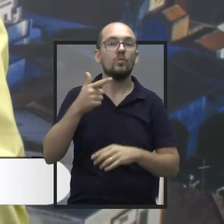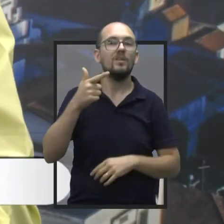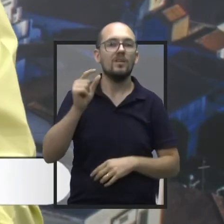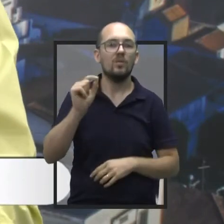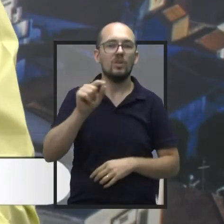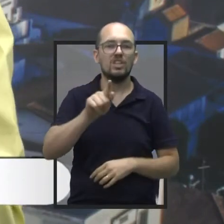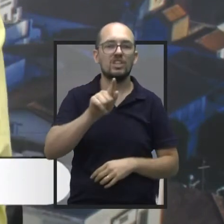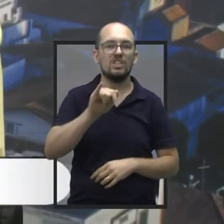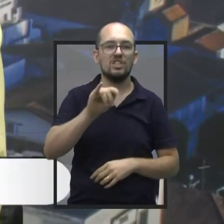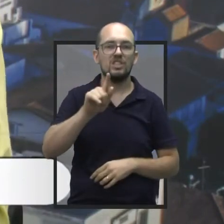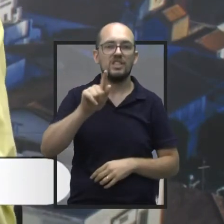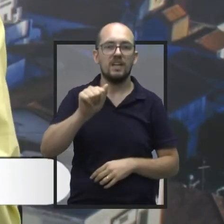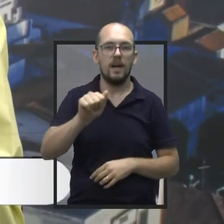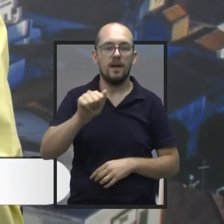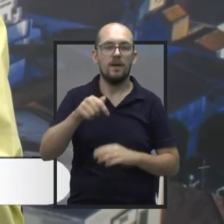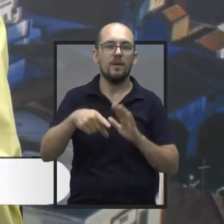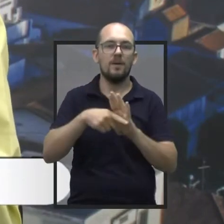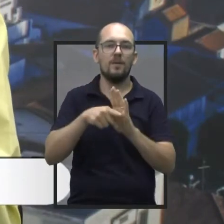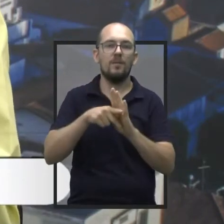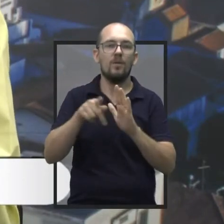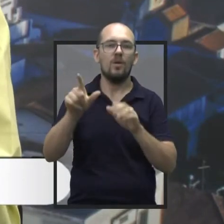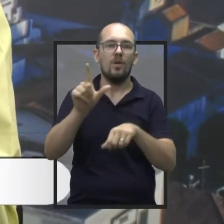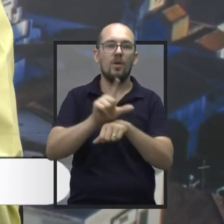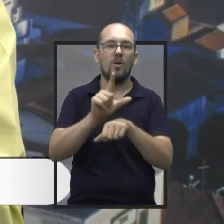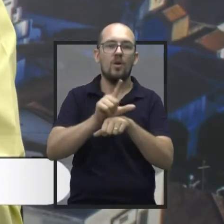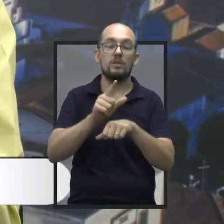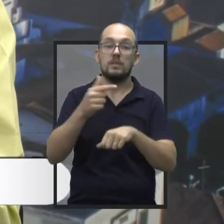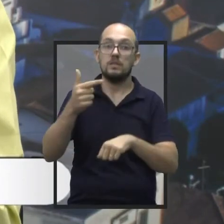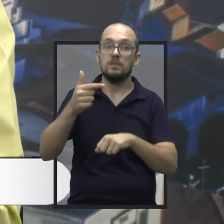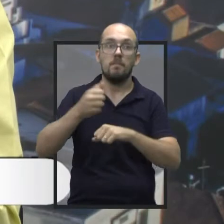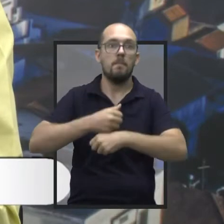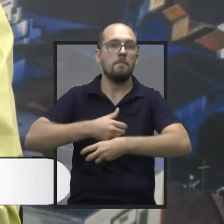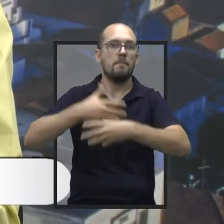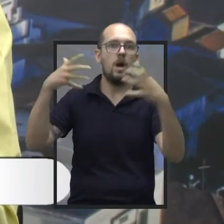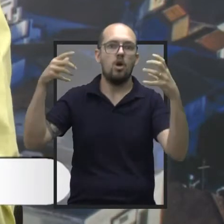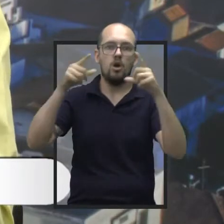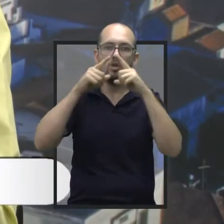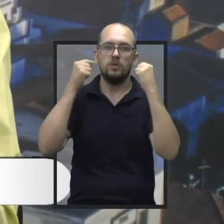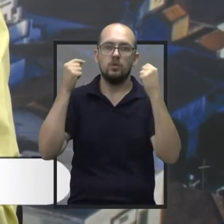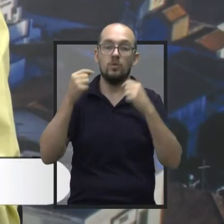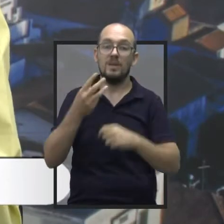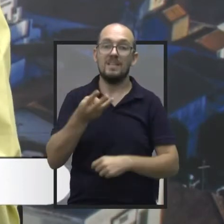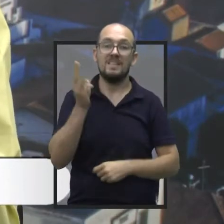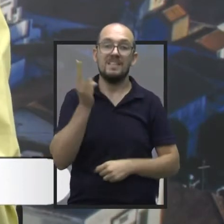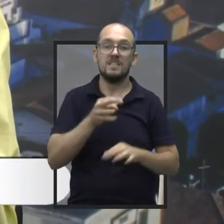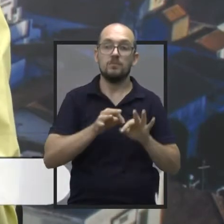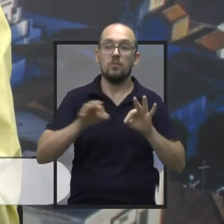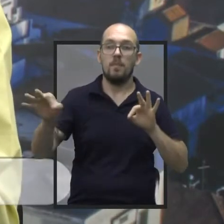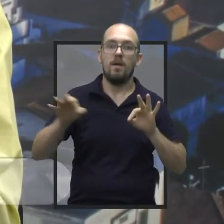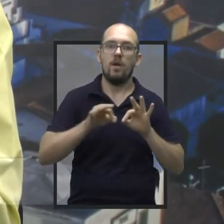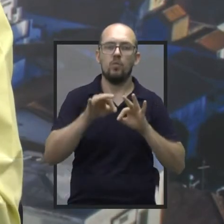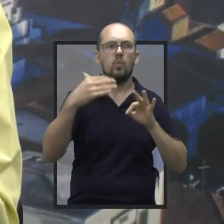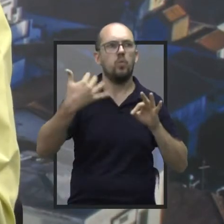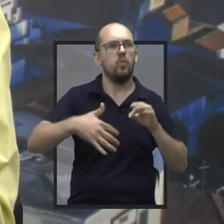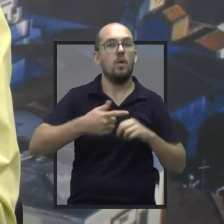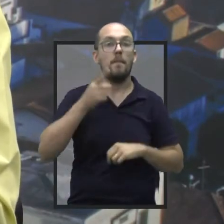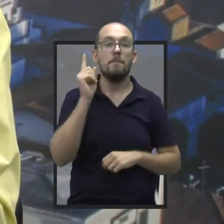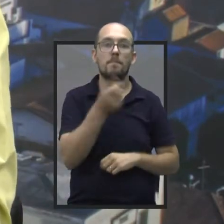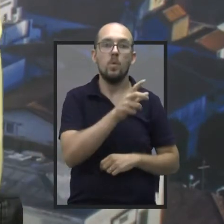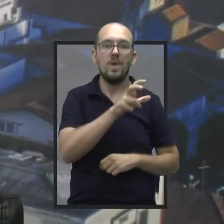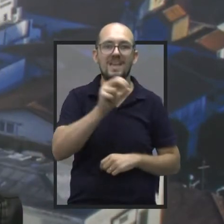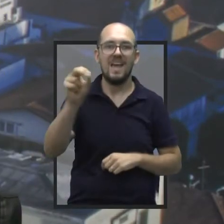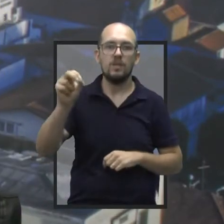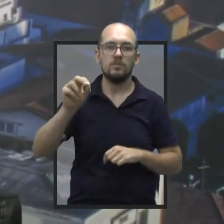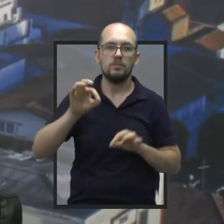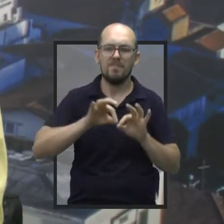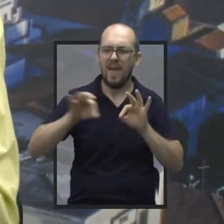Giga Magazine, que vai ser a maior loja de Jaú, uma loja de 3 mil metros quadrados de terreno, 1.500 metros de área de loja,